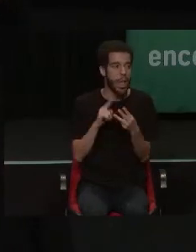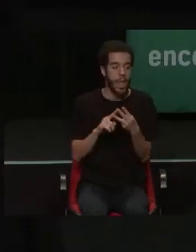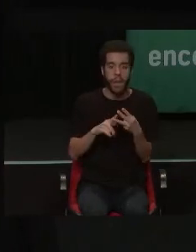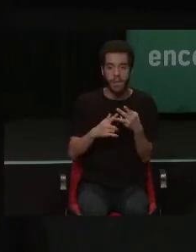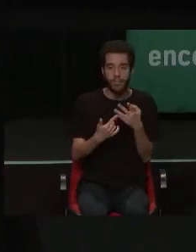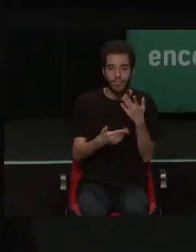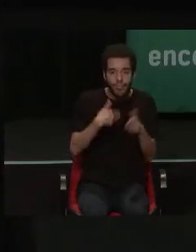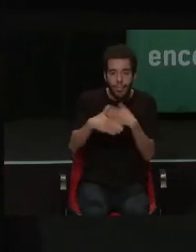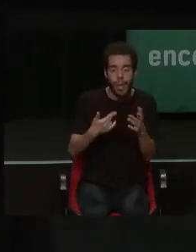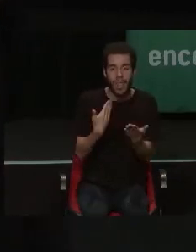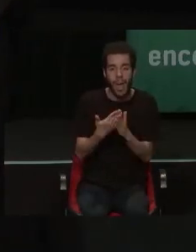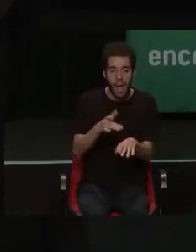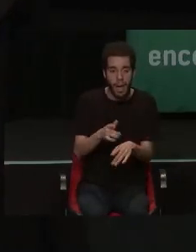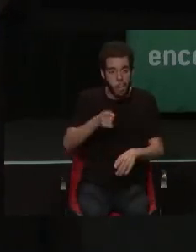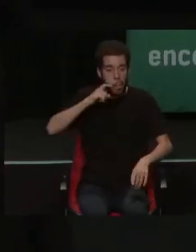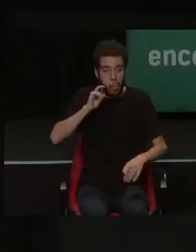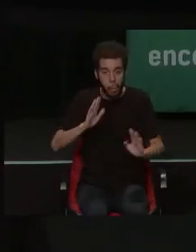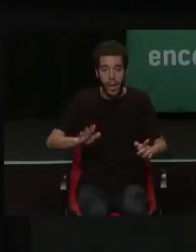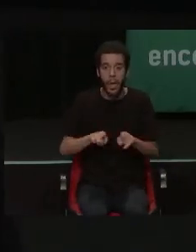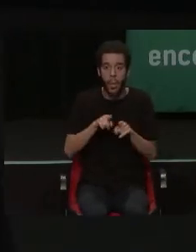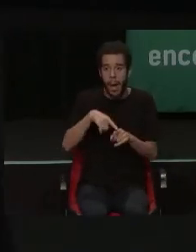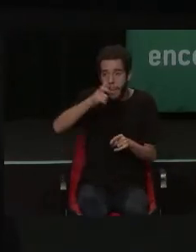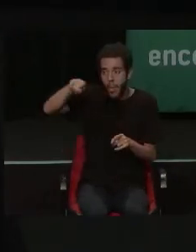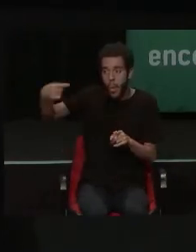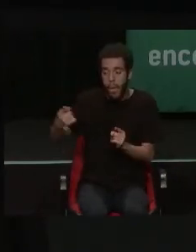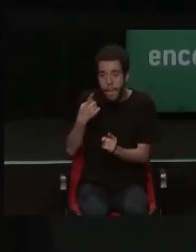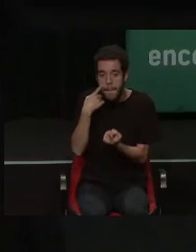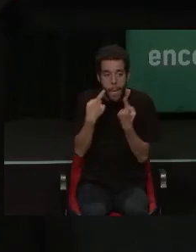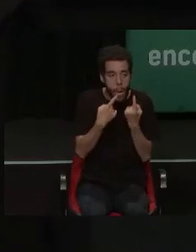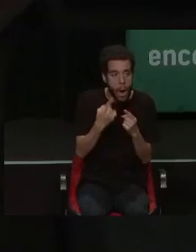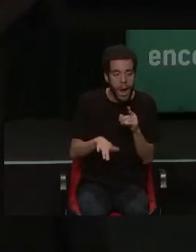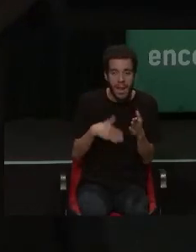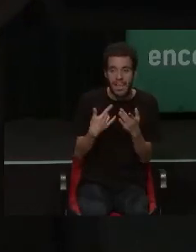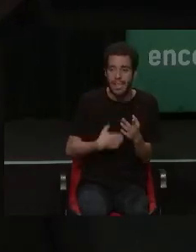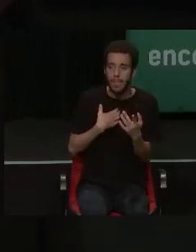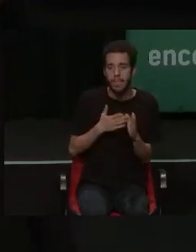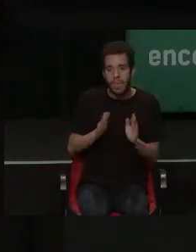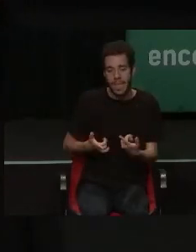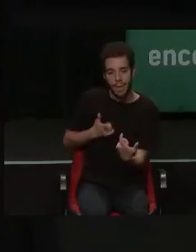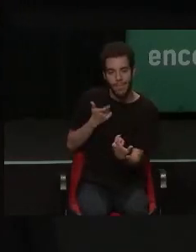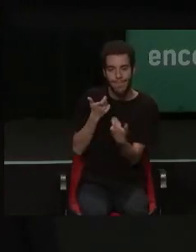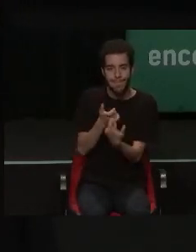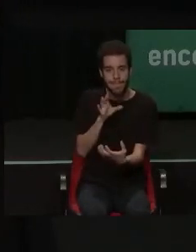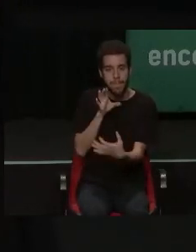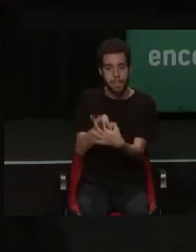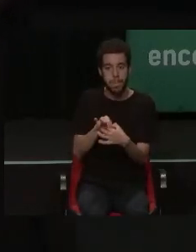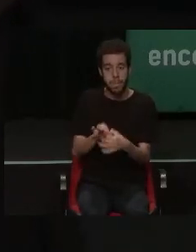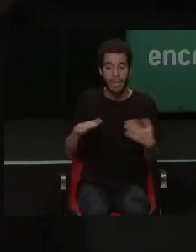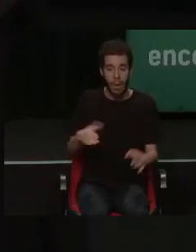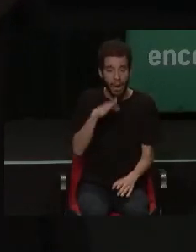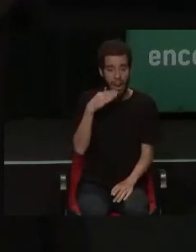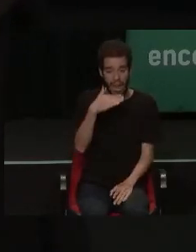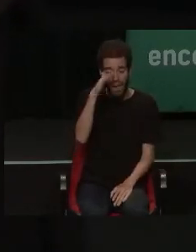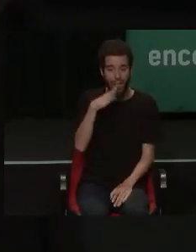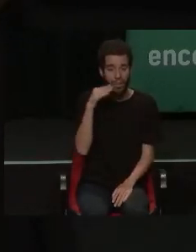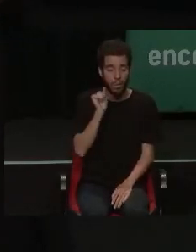este repertório comportamental de procurar o outro, deste vínculo com o outro, portanto, também acontece na idade adulta. O